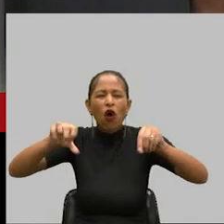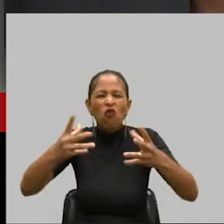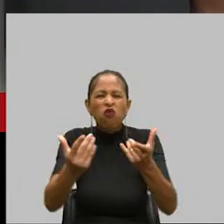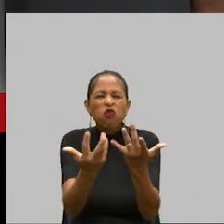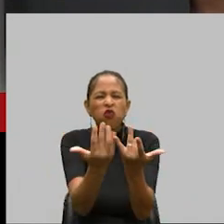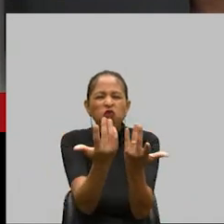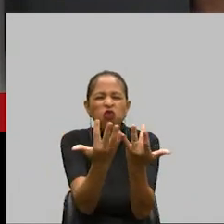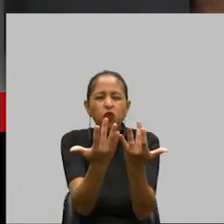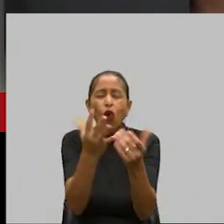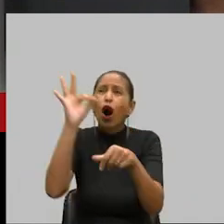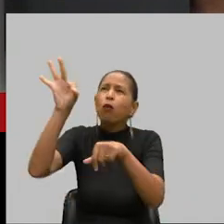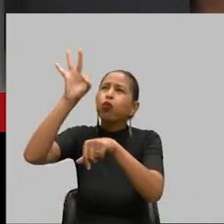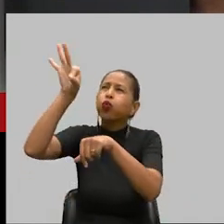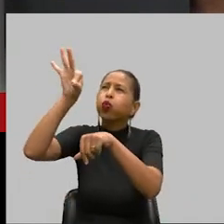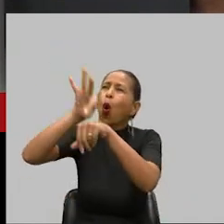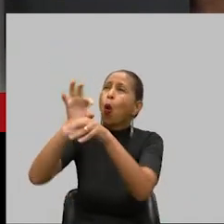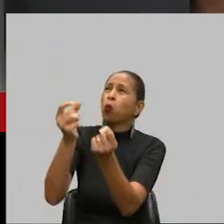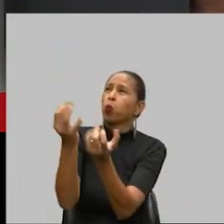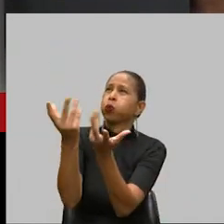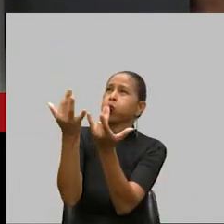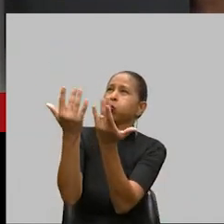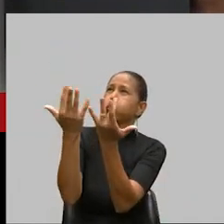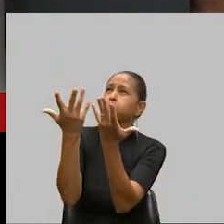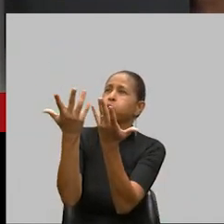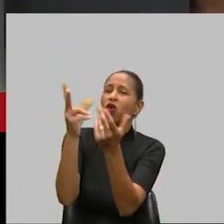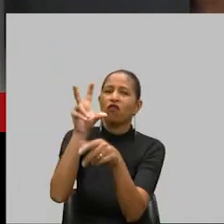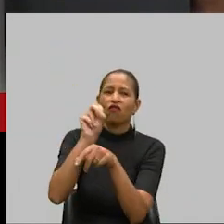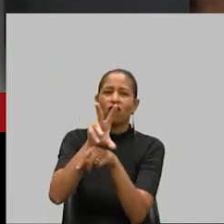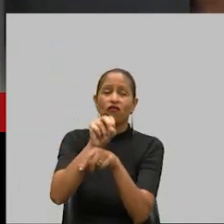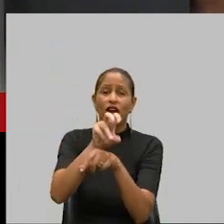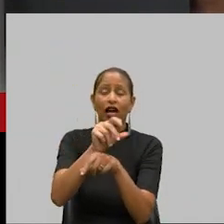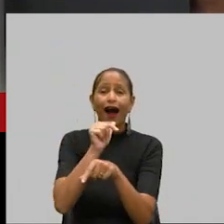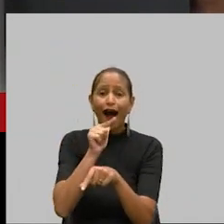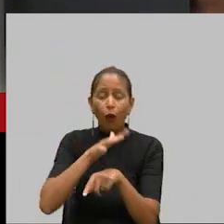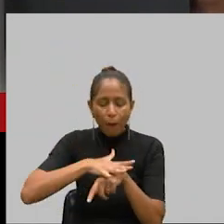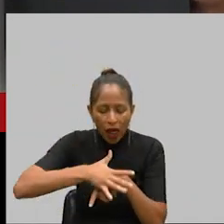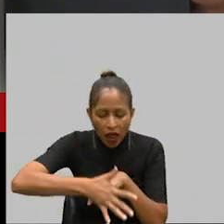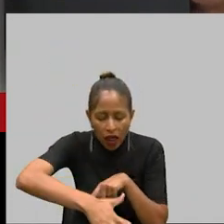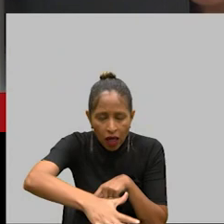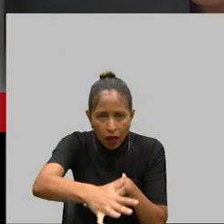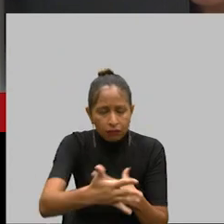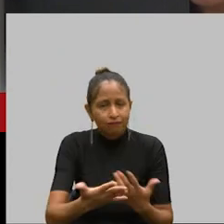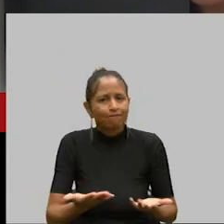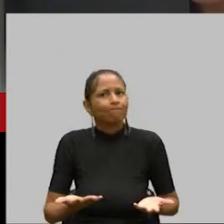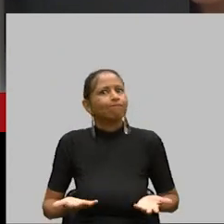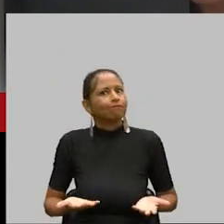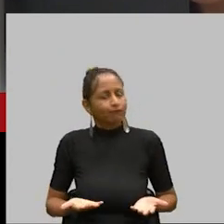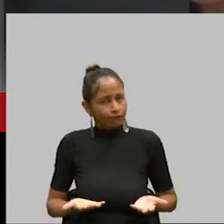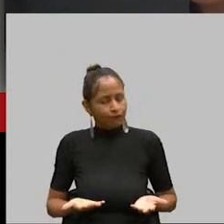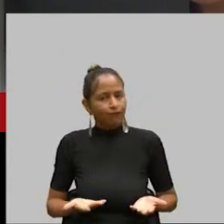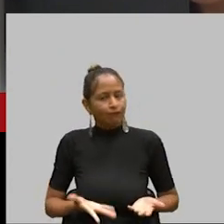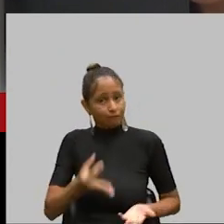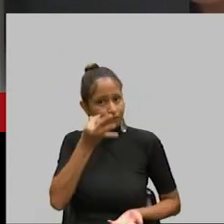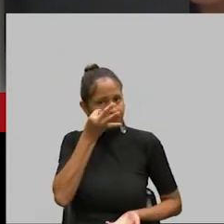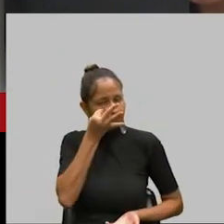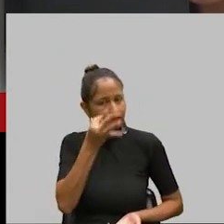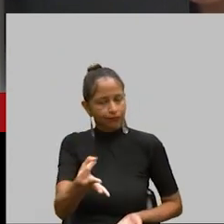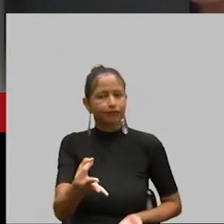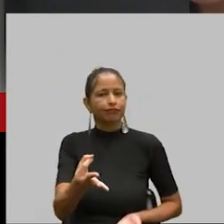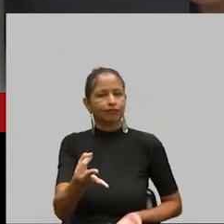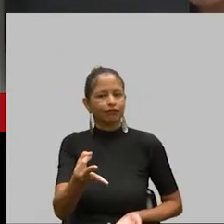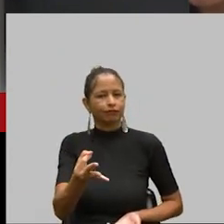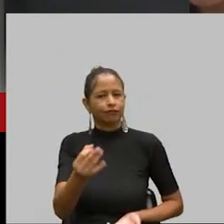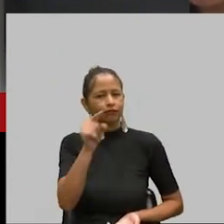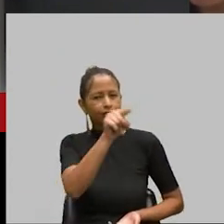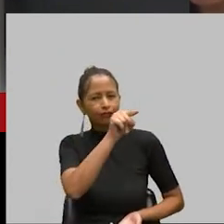as abelhas né e e envenenar assim as nossas águas Então vamos ficar atento nós cada